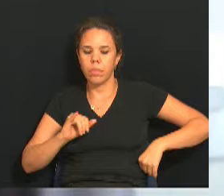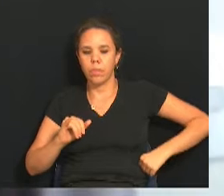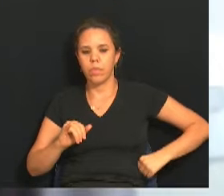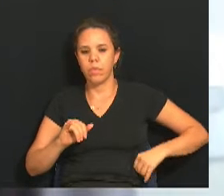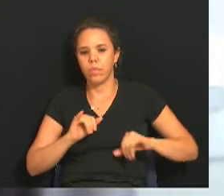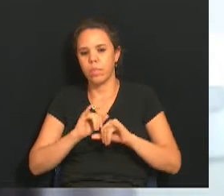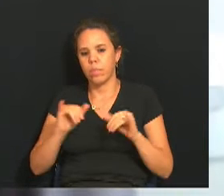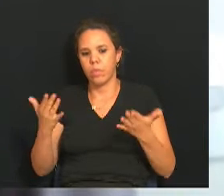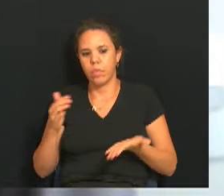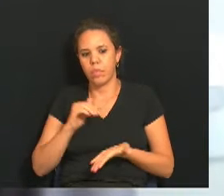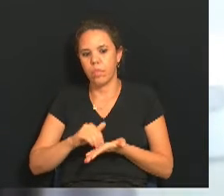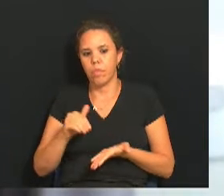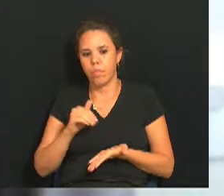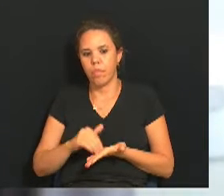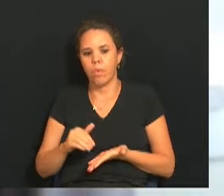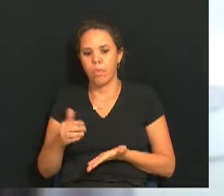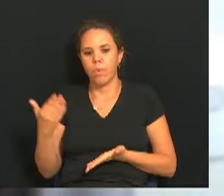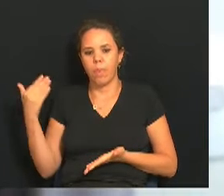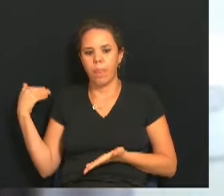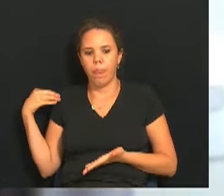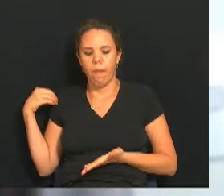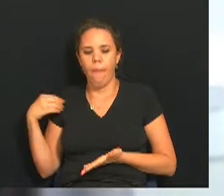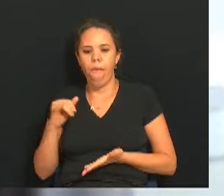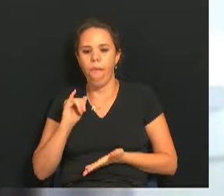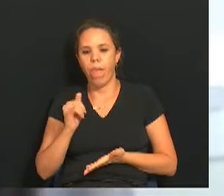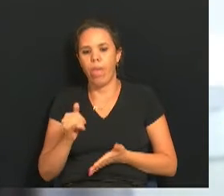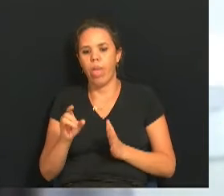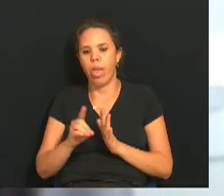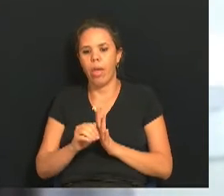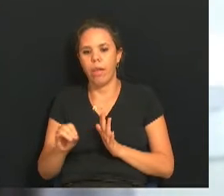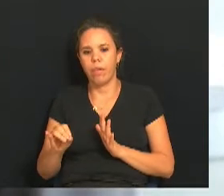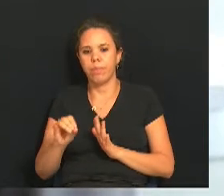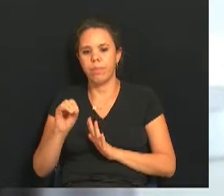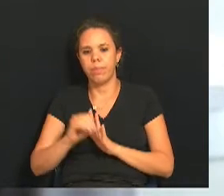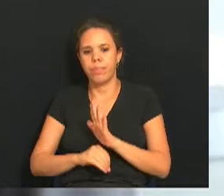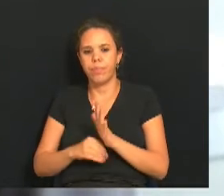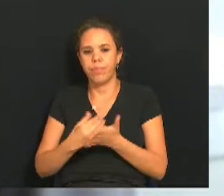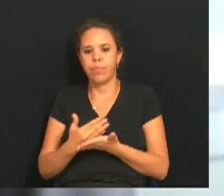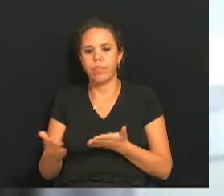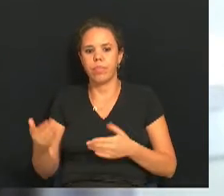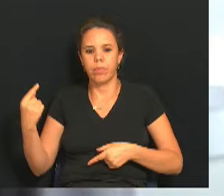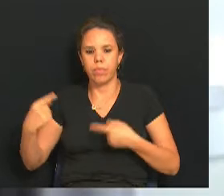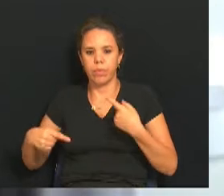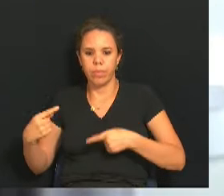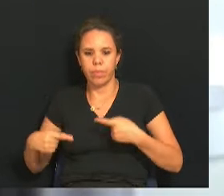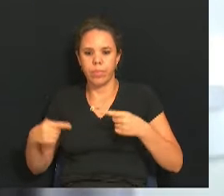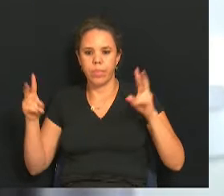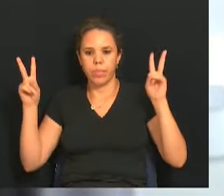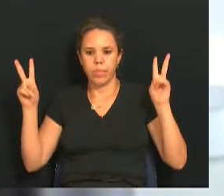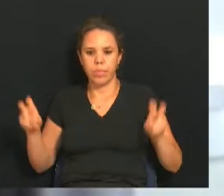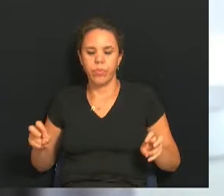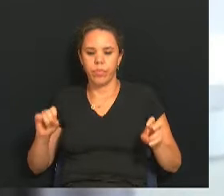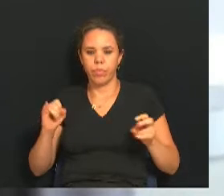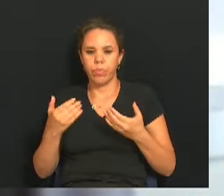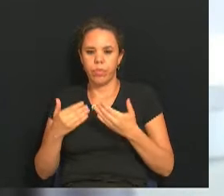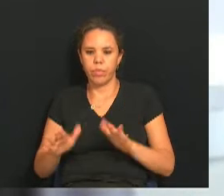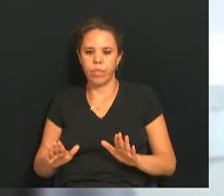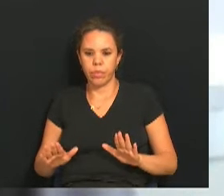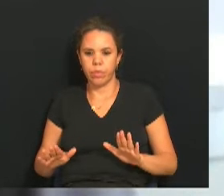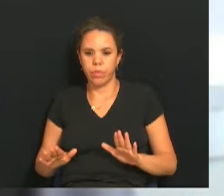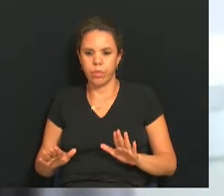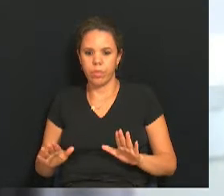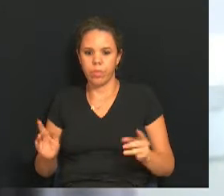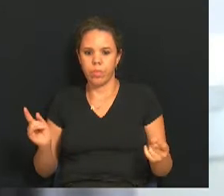a secretária, à época, comunicou pelo Diário Oficial a abertura do processo de debate, se abriu ali um canal